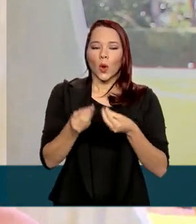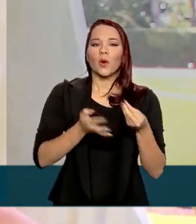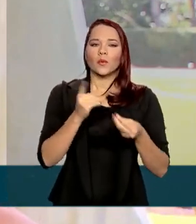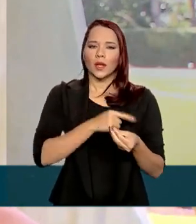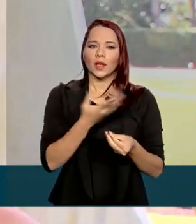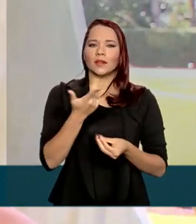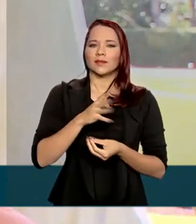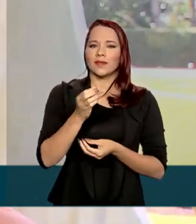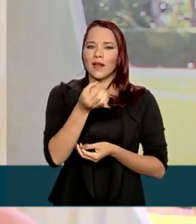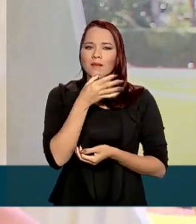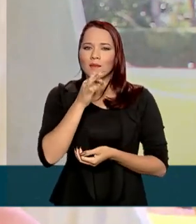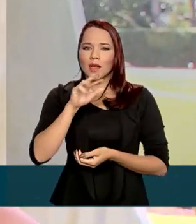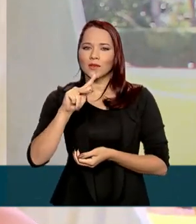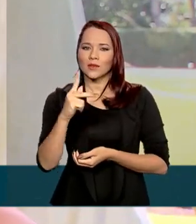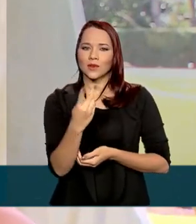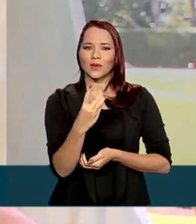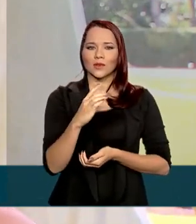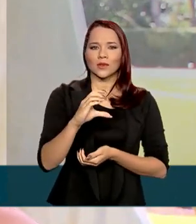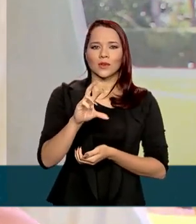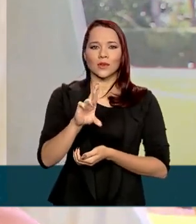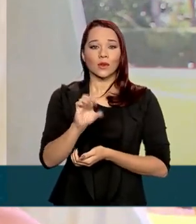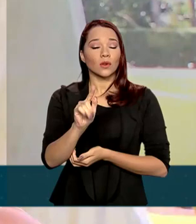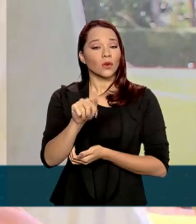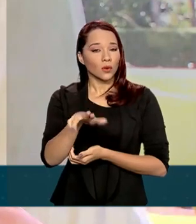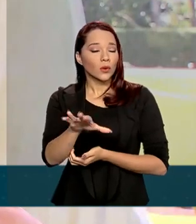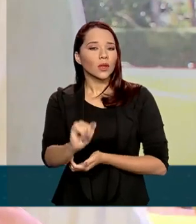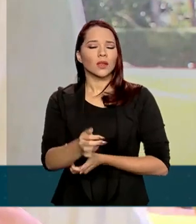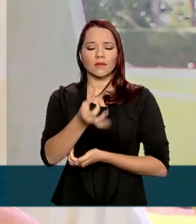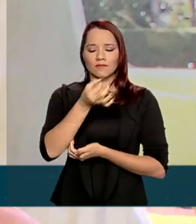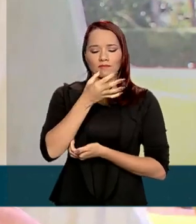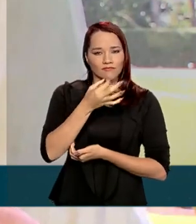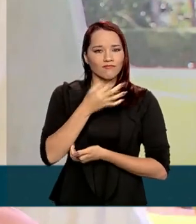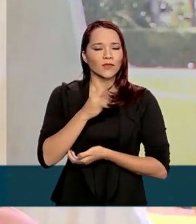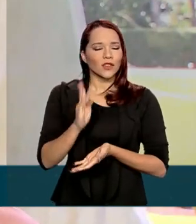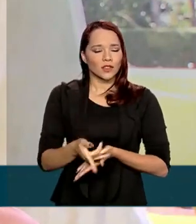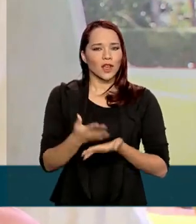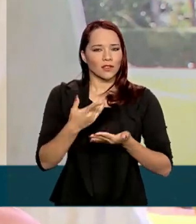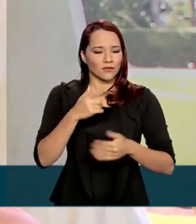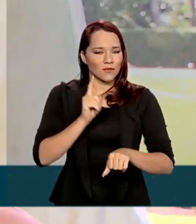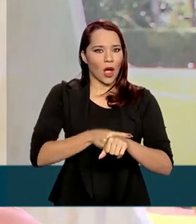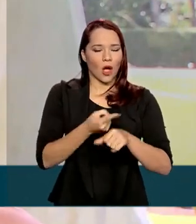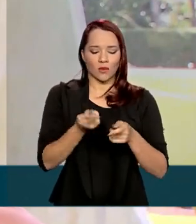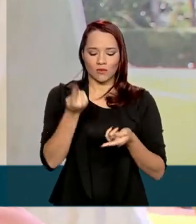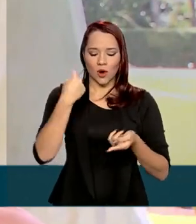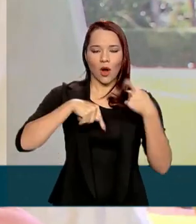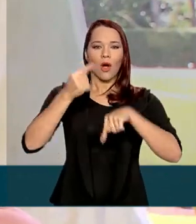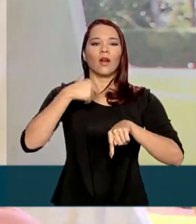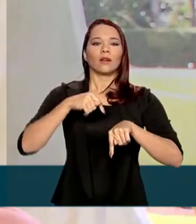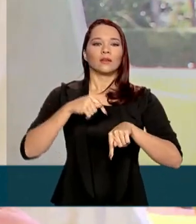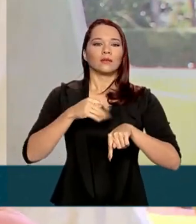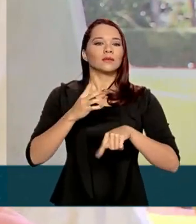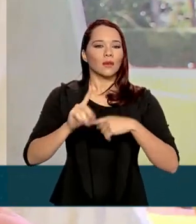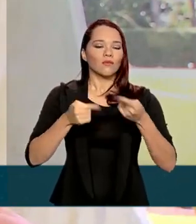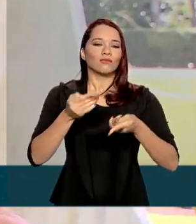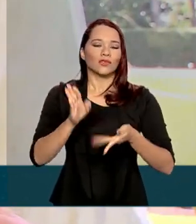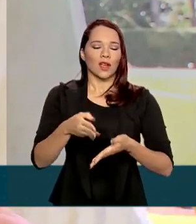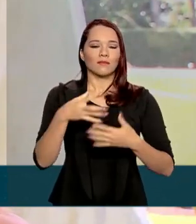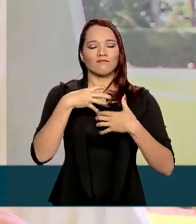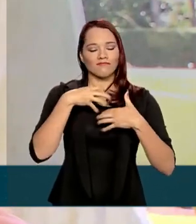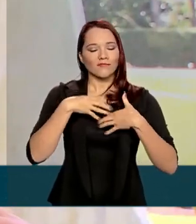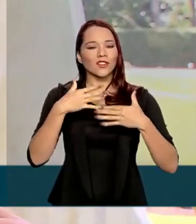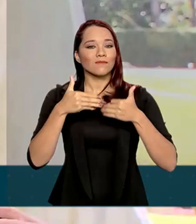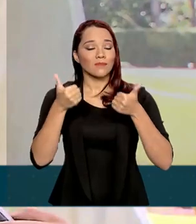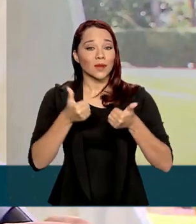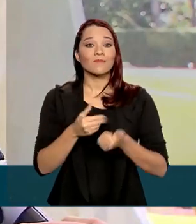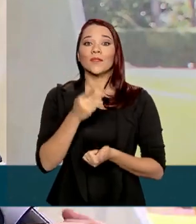ministraram a hidroxicloroquina é que a reação foi quase que de imediato poucas horas depois já tava me sentindo